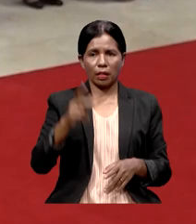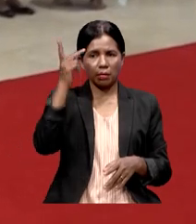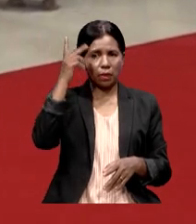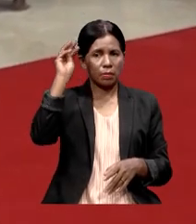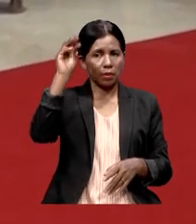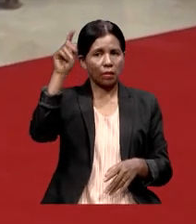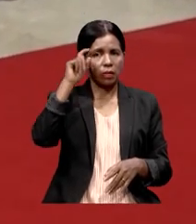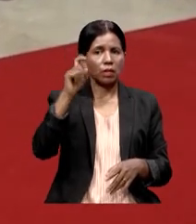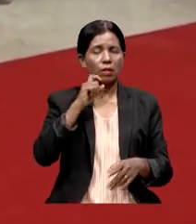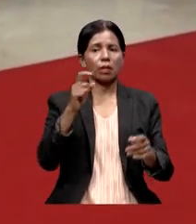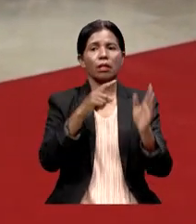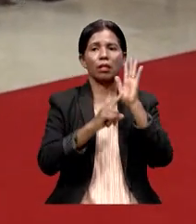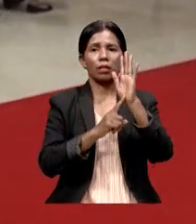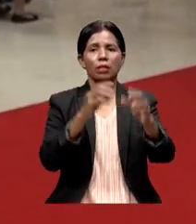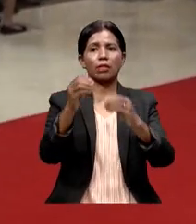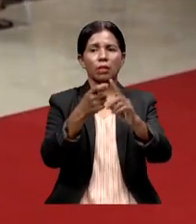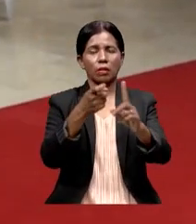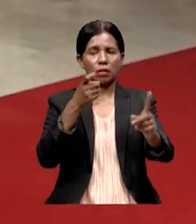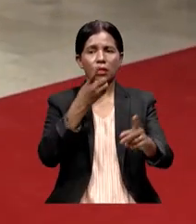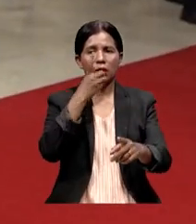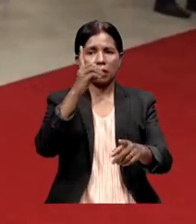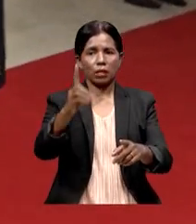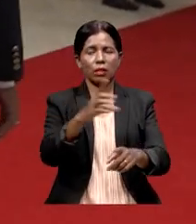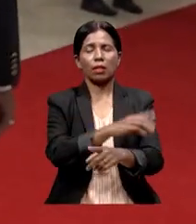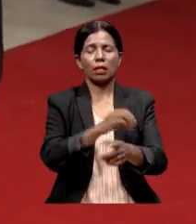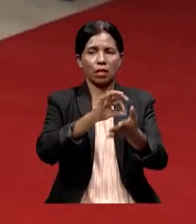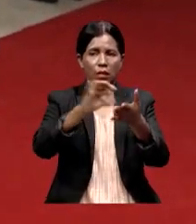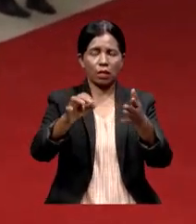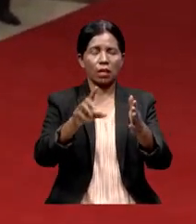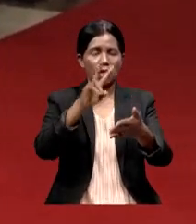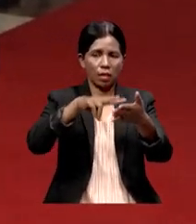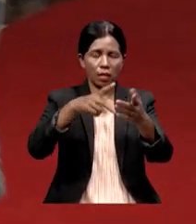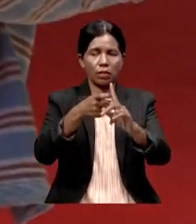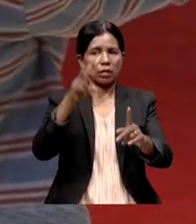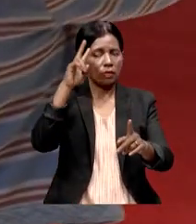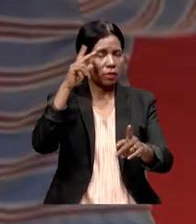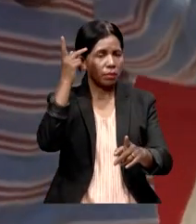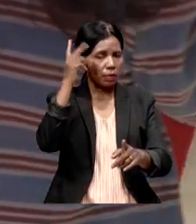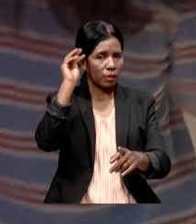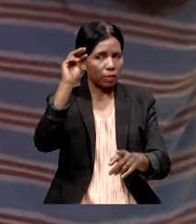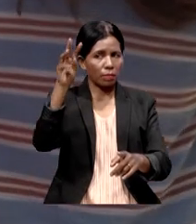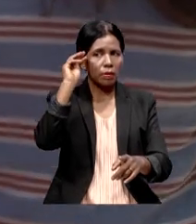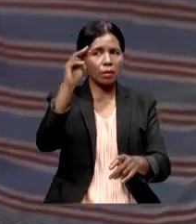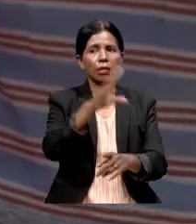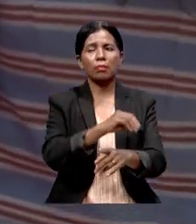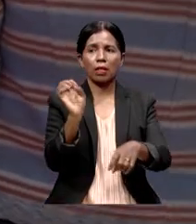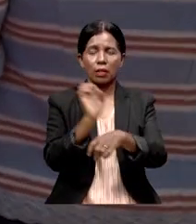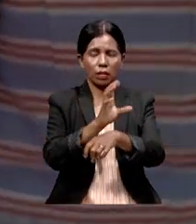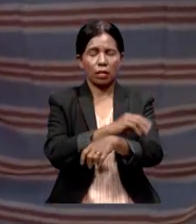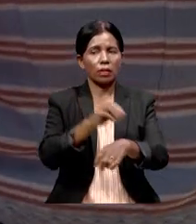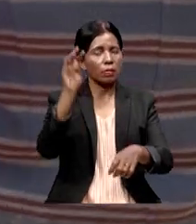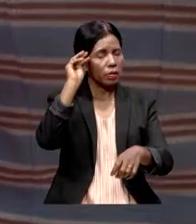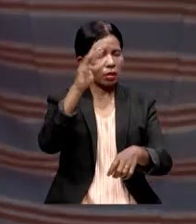Primeiro-Ministro Karazhan Guzmão, no atual assunto nele, Rússia Declaração Geral Escrita, Nebele Rússia, Vice-Primeiro-Ministro, Ministro Coronel Assunto Econômico, no